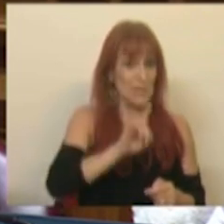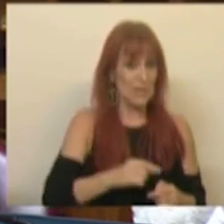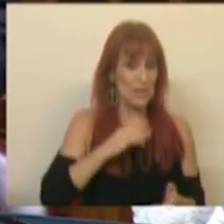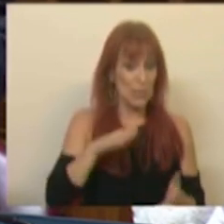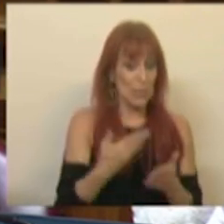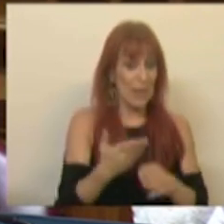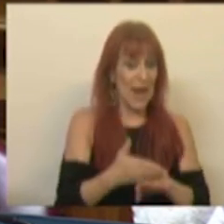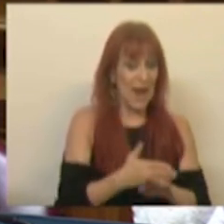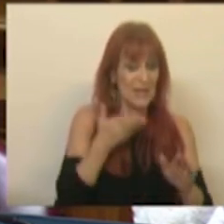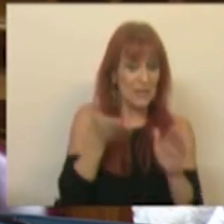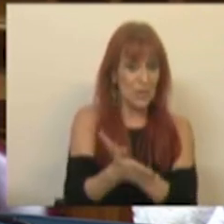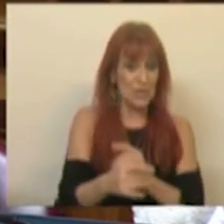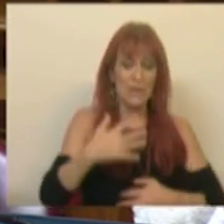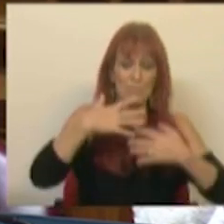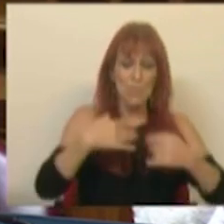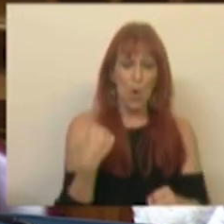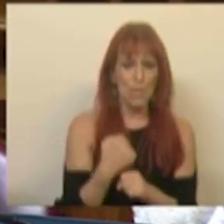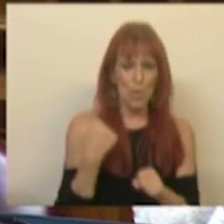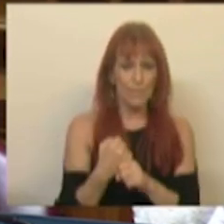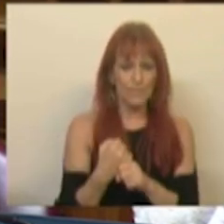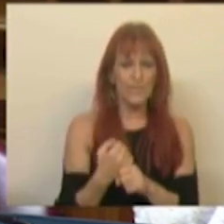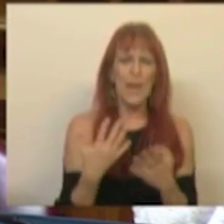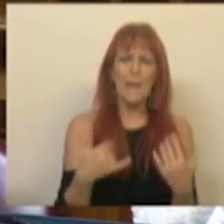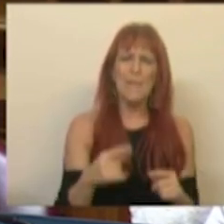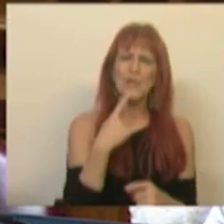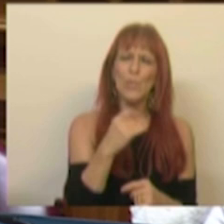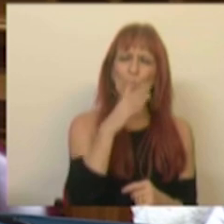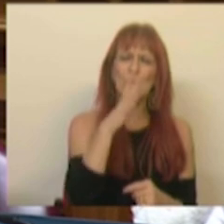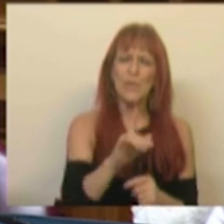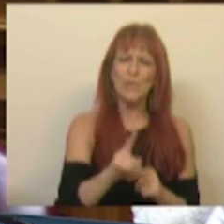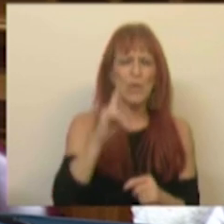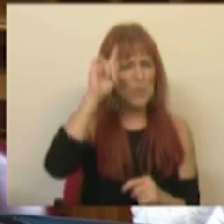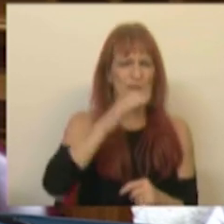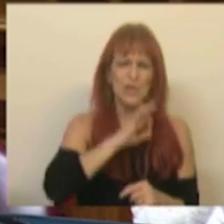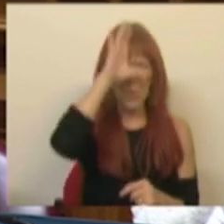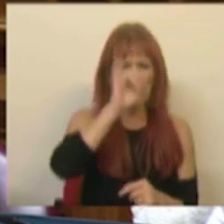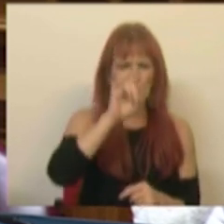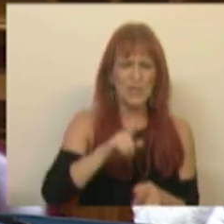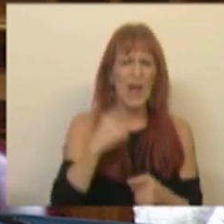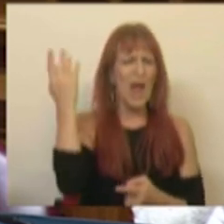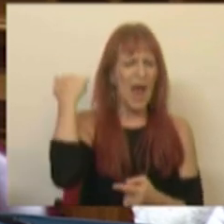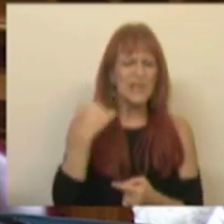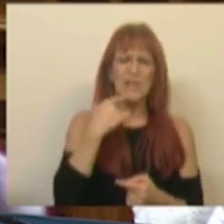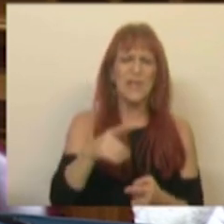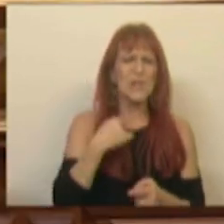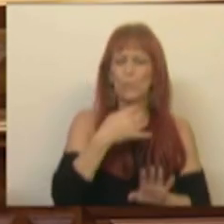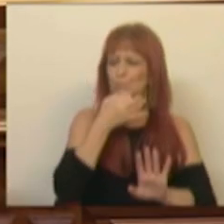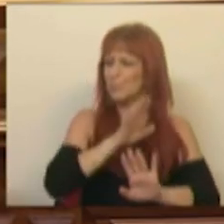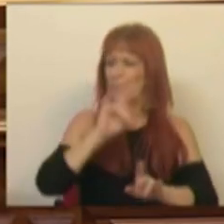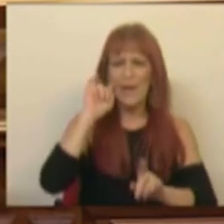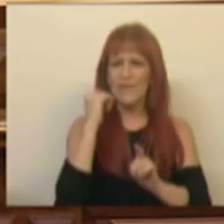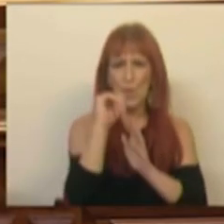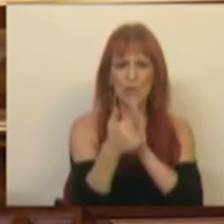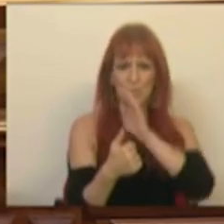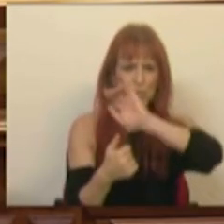antes da entrada em plenitude de funções. Mas a pergunta que eu tenho a fazer, eu sei que o Sr. Primeiro-Ministro outra vez disse que não comentava a revisão